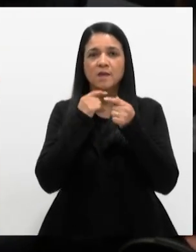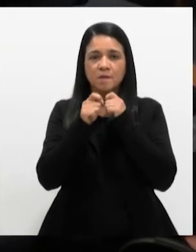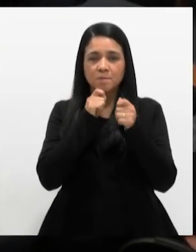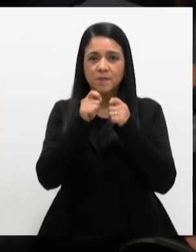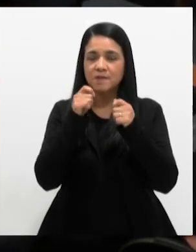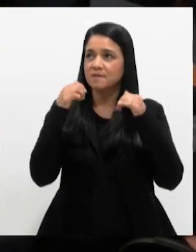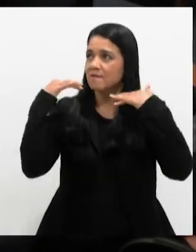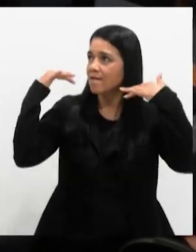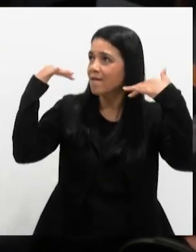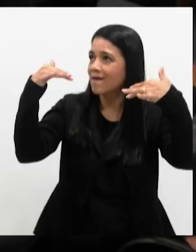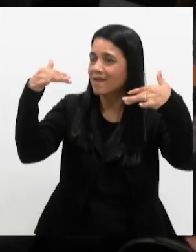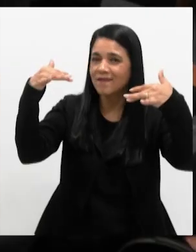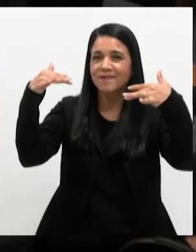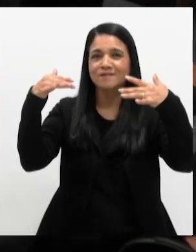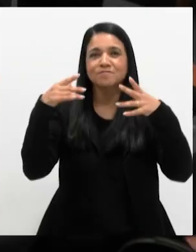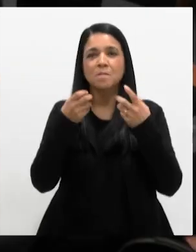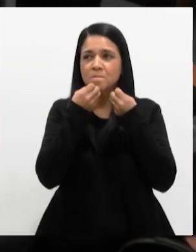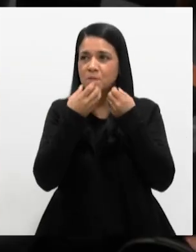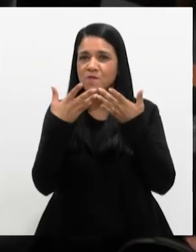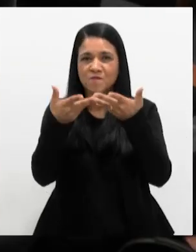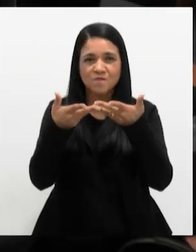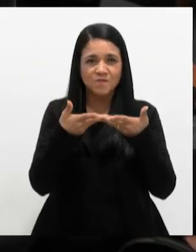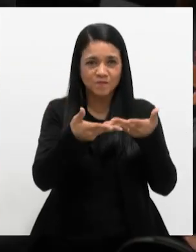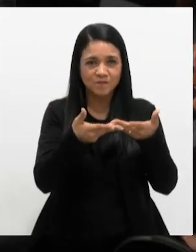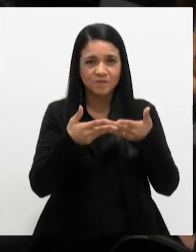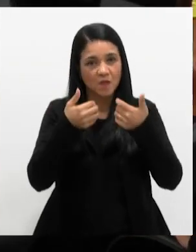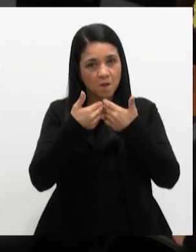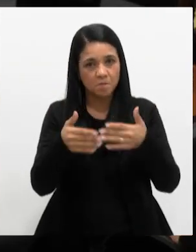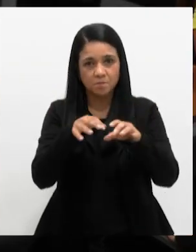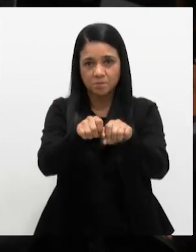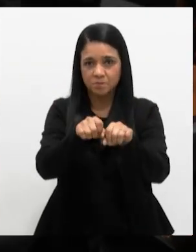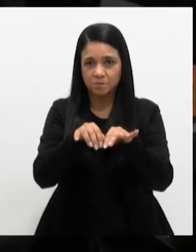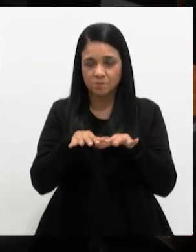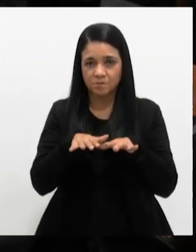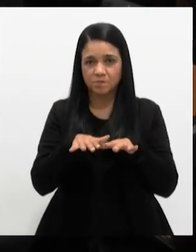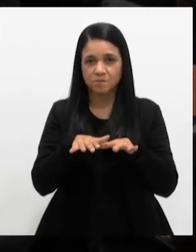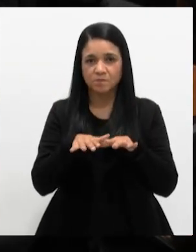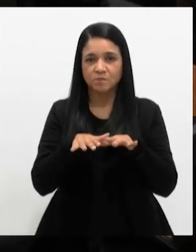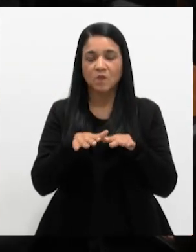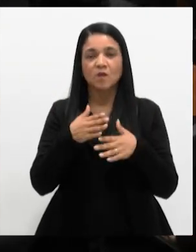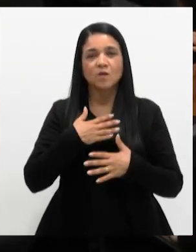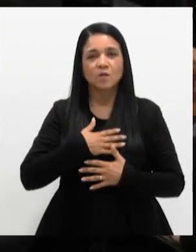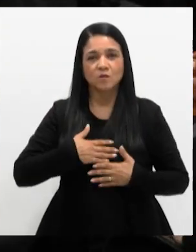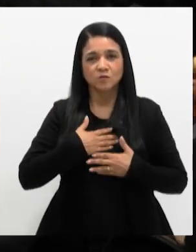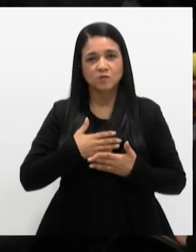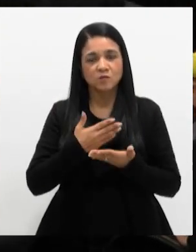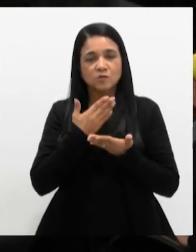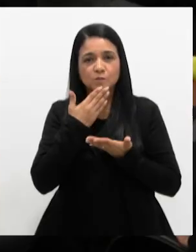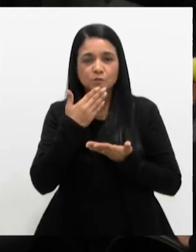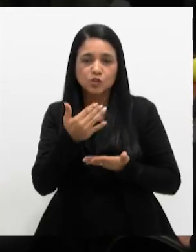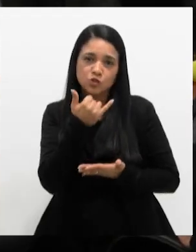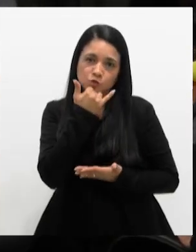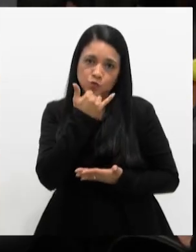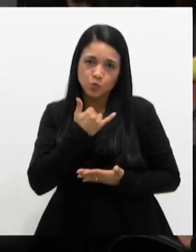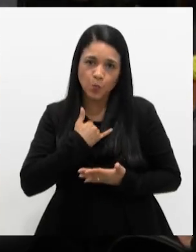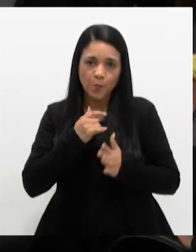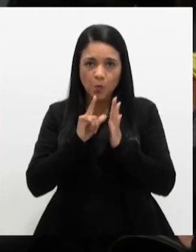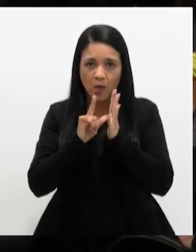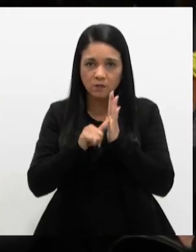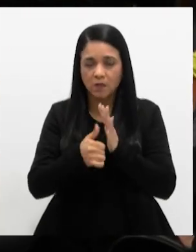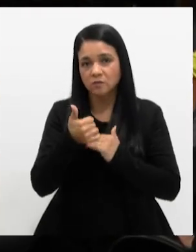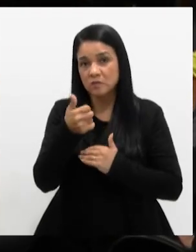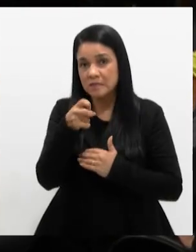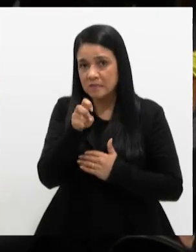galeria. Sejam todos bem-vindos. Está reaberta a sessão. Gostaria inicialmente de pedir desculpa pelo atraso de